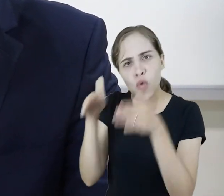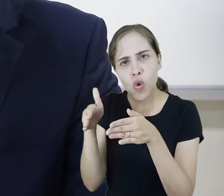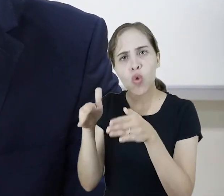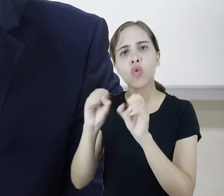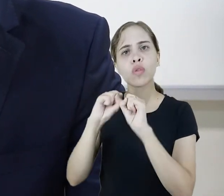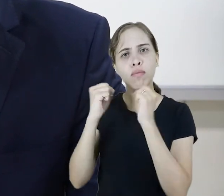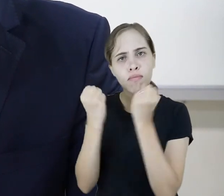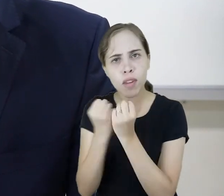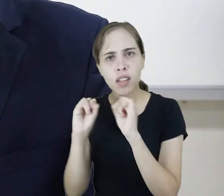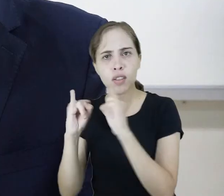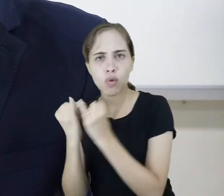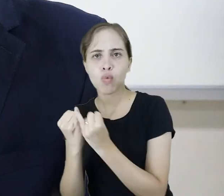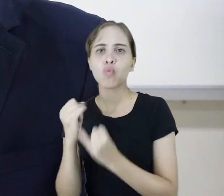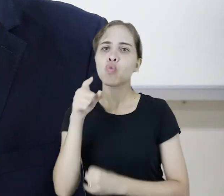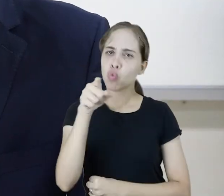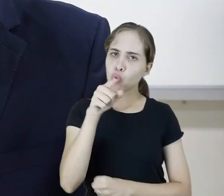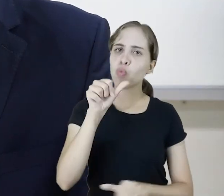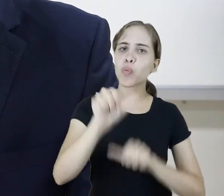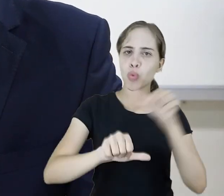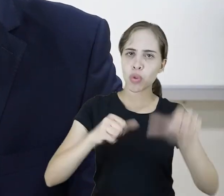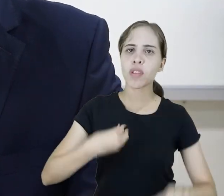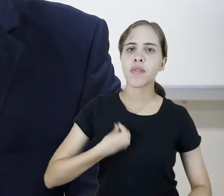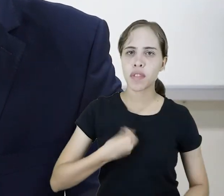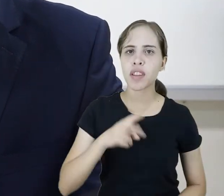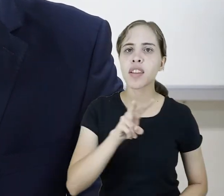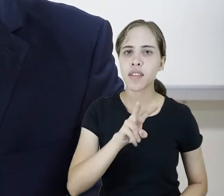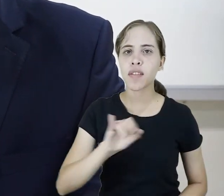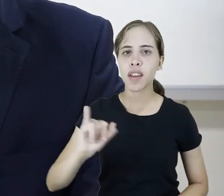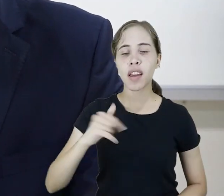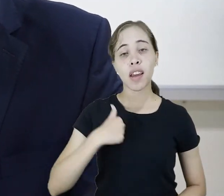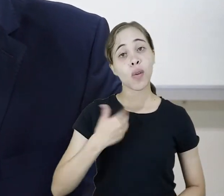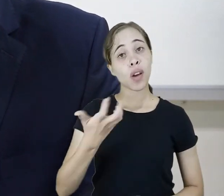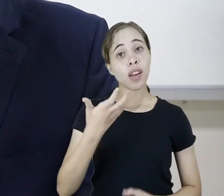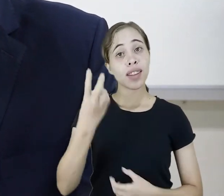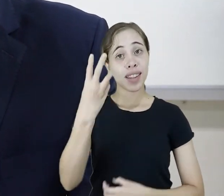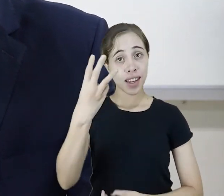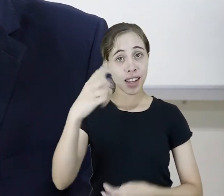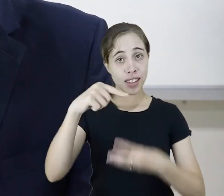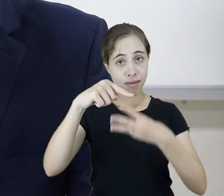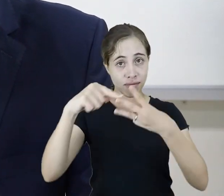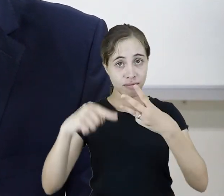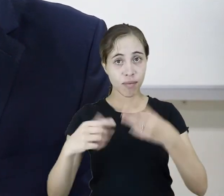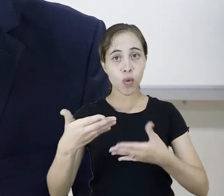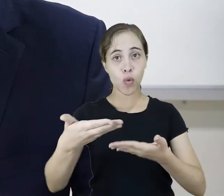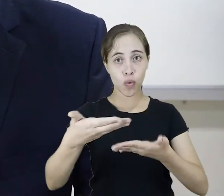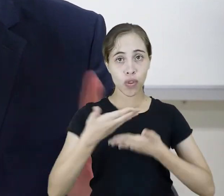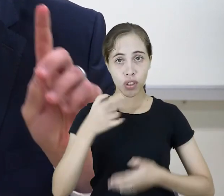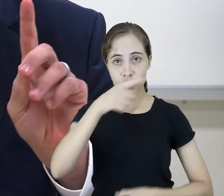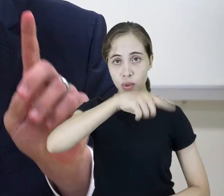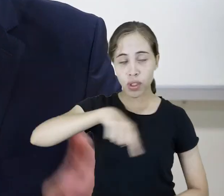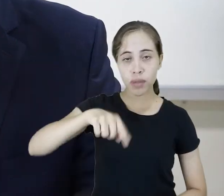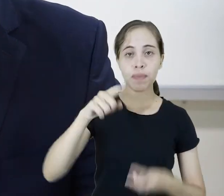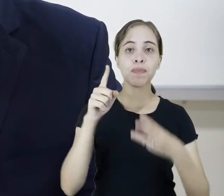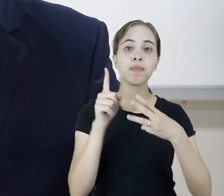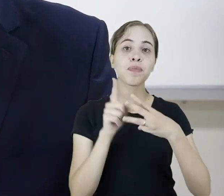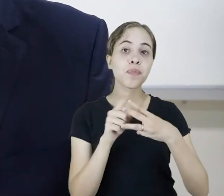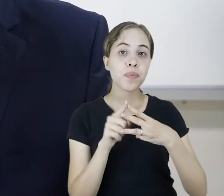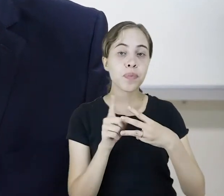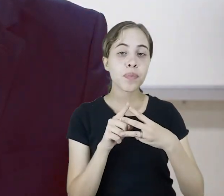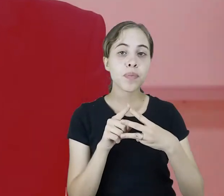mudará. Gostaria de estender 3 convites a cada um de vocês. Primeiro,